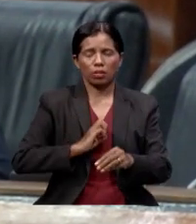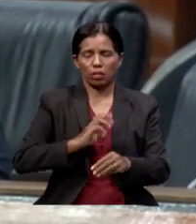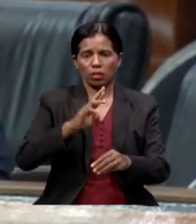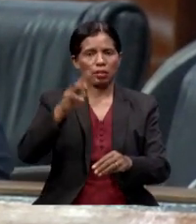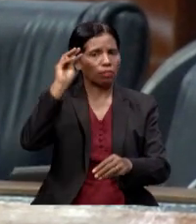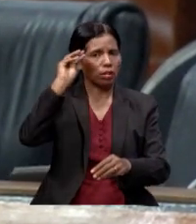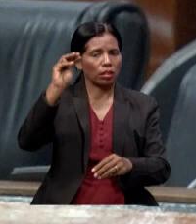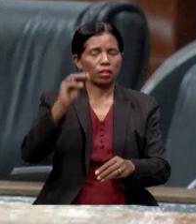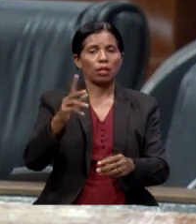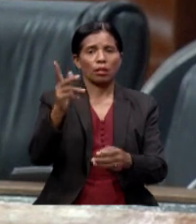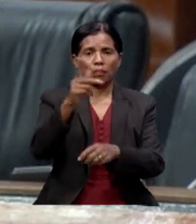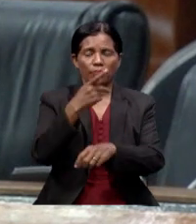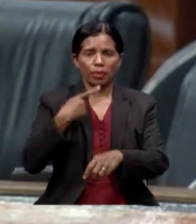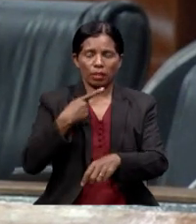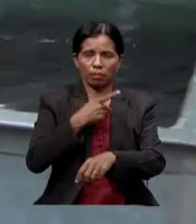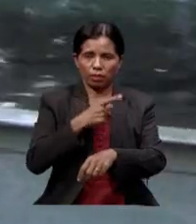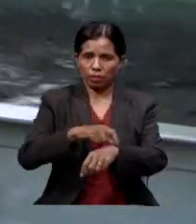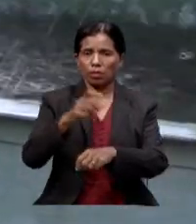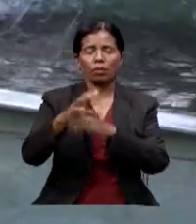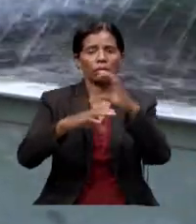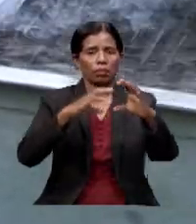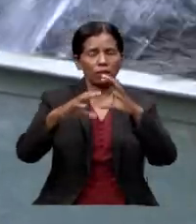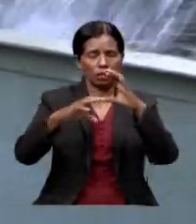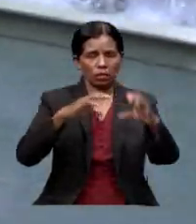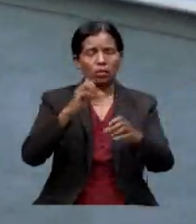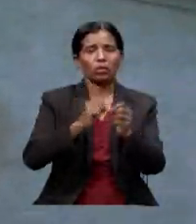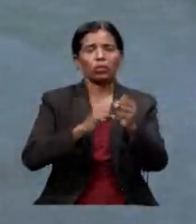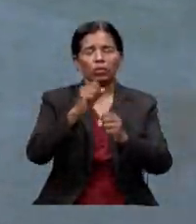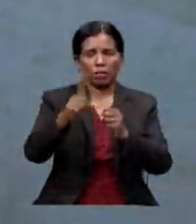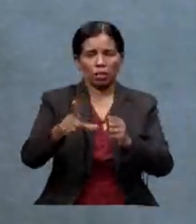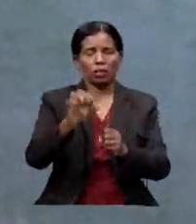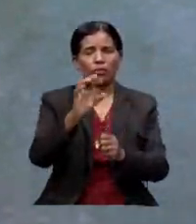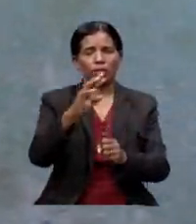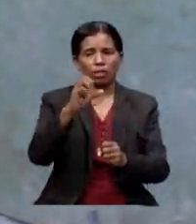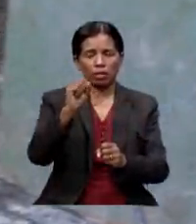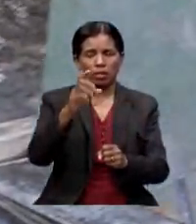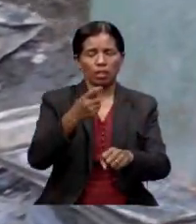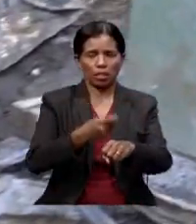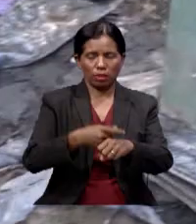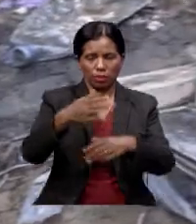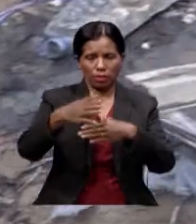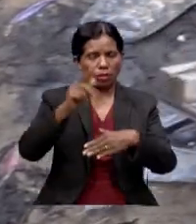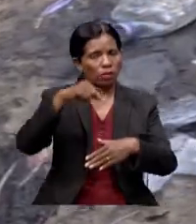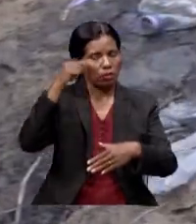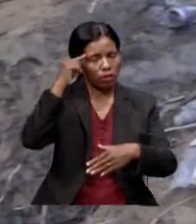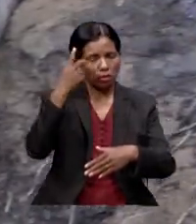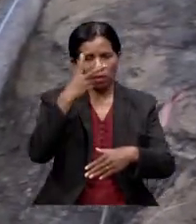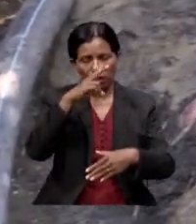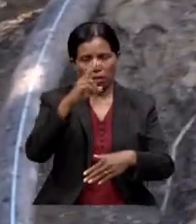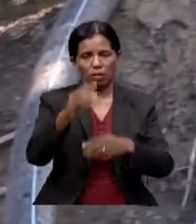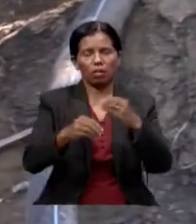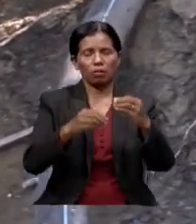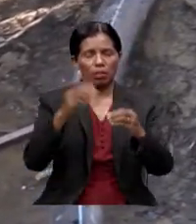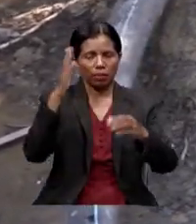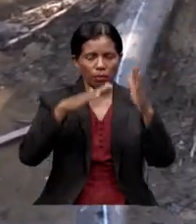Ministro Assunto Parlamentar no Comunicação Social Francisco Jerônimo Hateten. E há tempo bada governo se resolve problema né. São